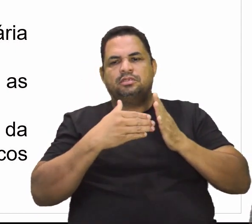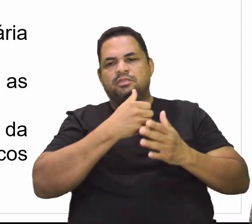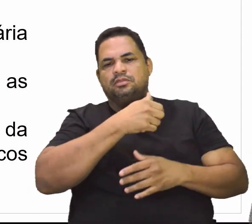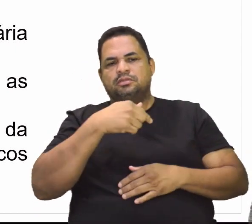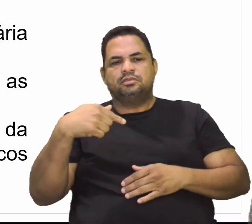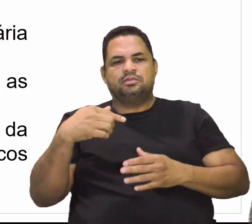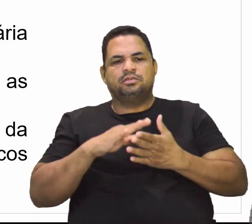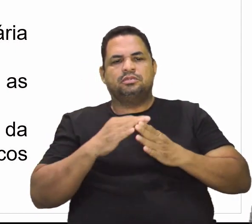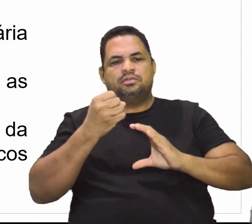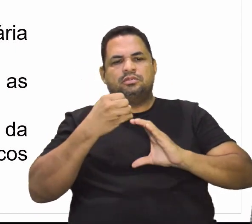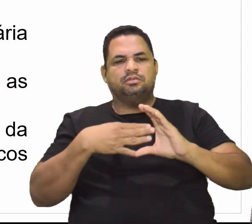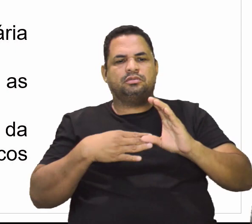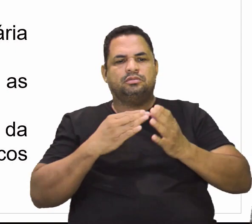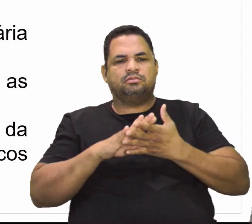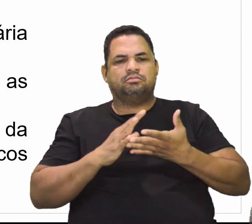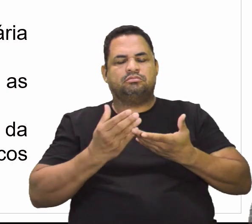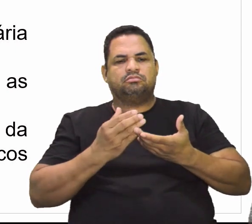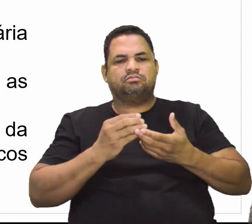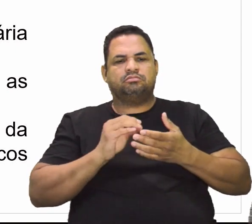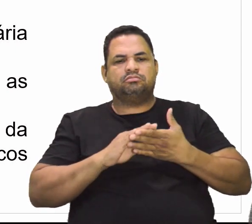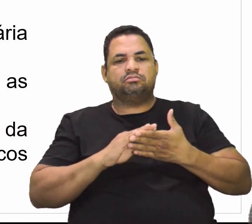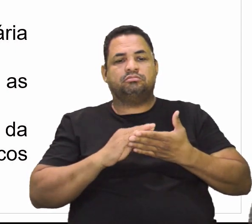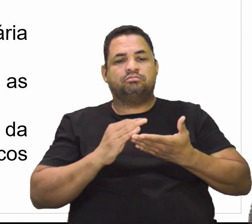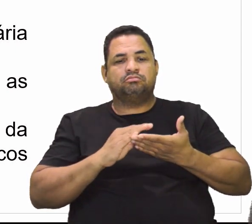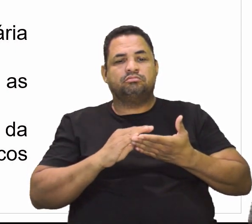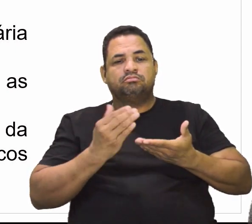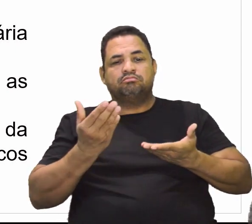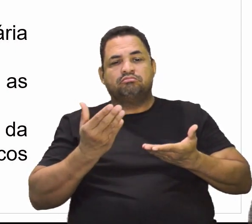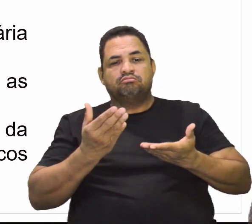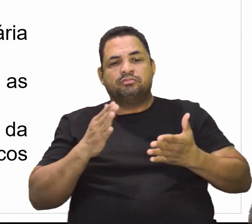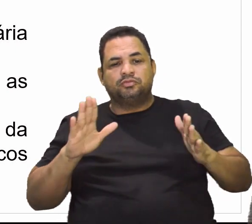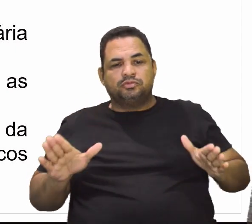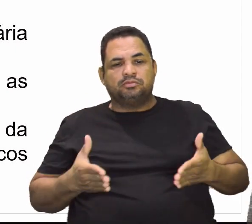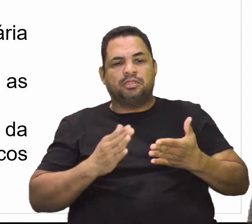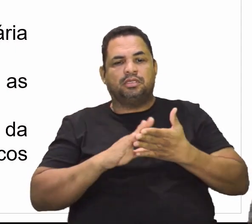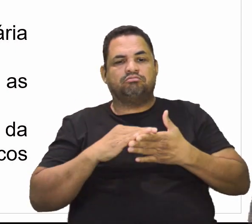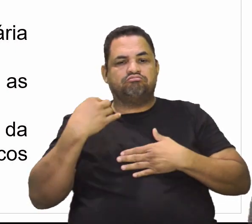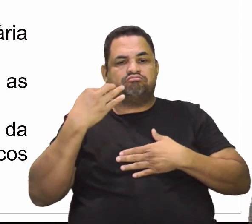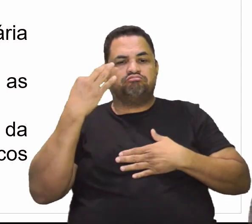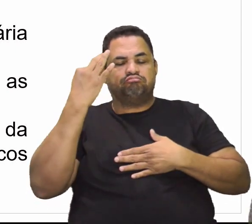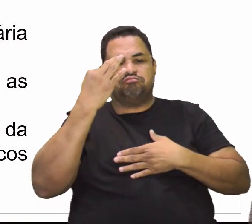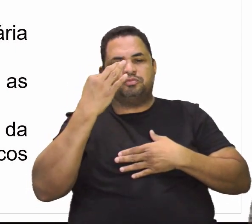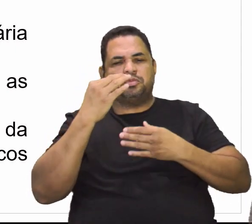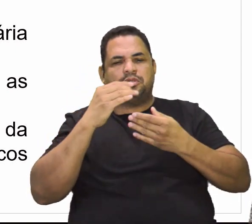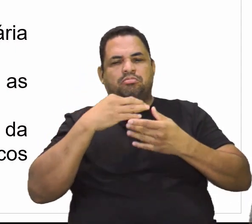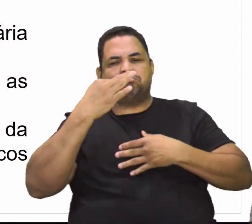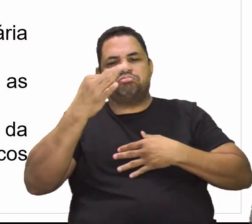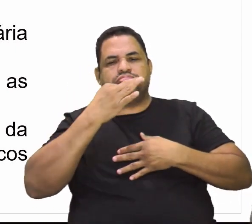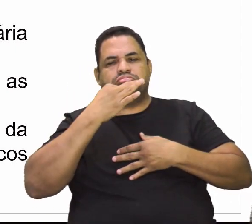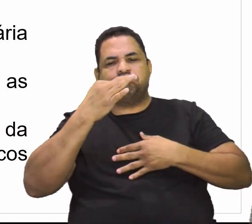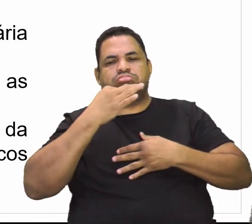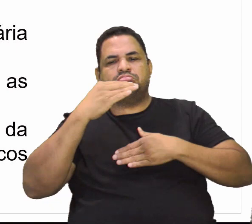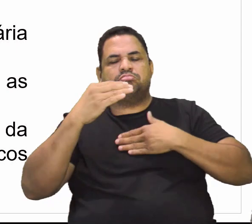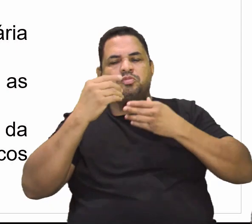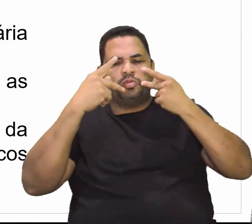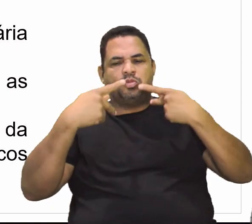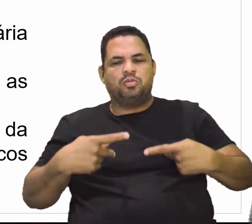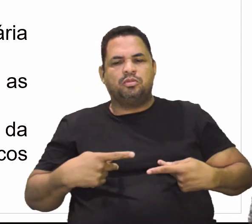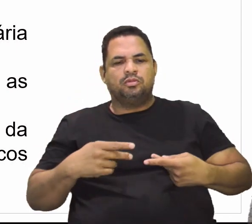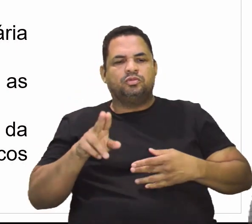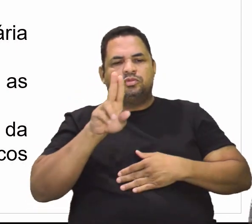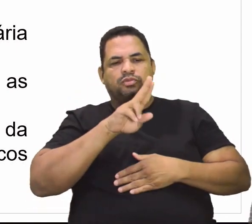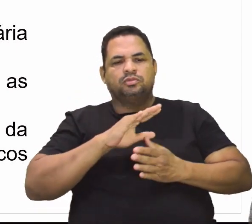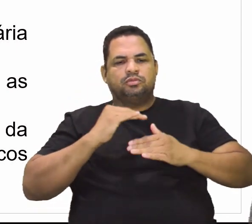acentuar o espírito crítico do homem através do desenvolvimento da ciência experimental,